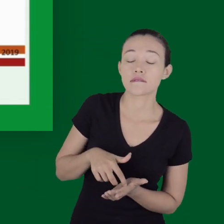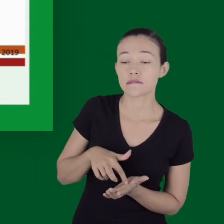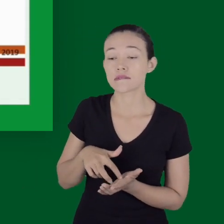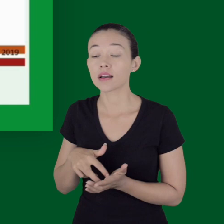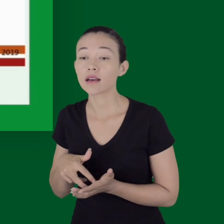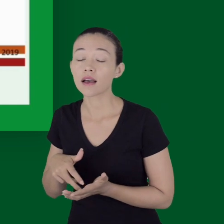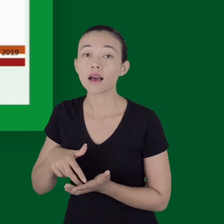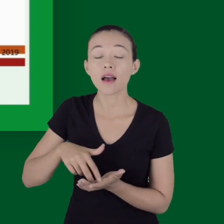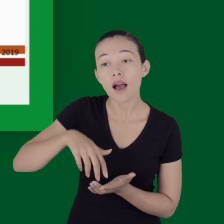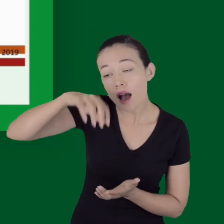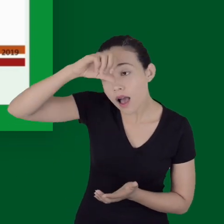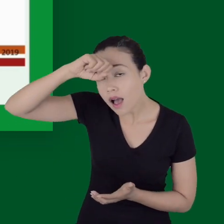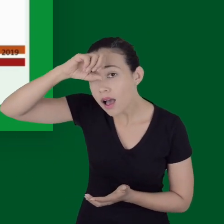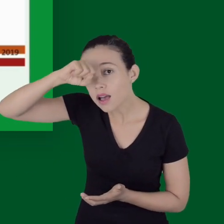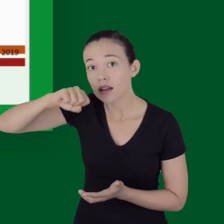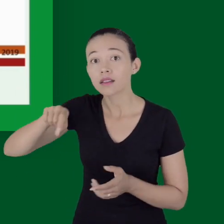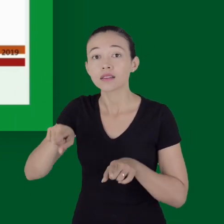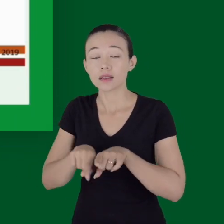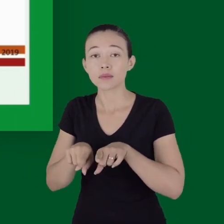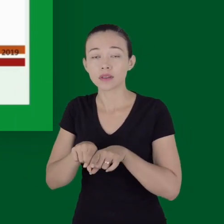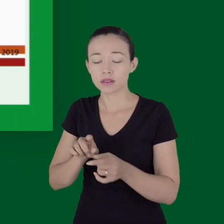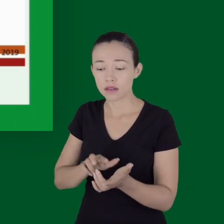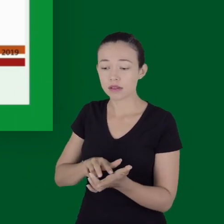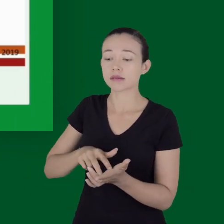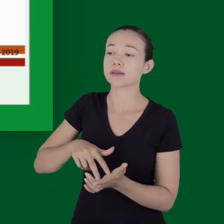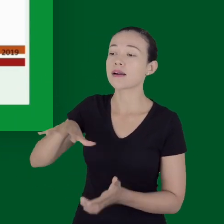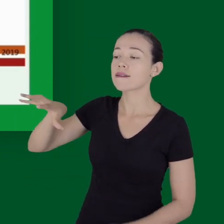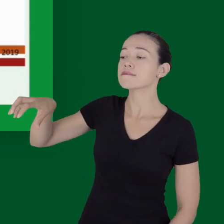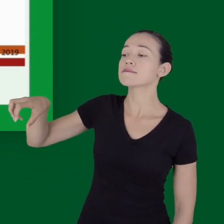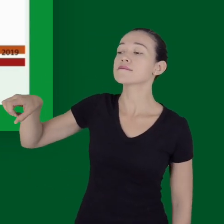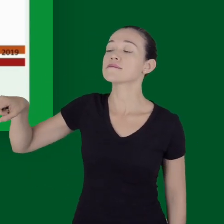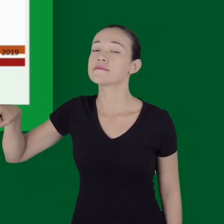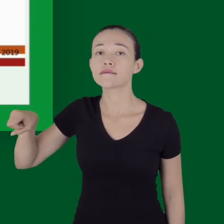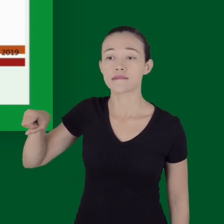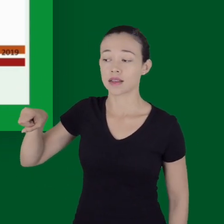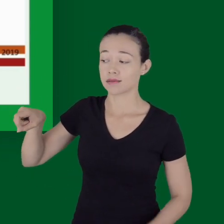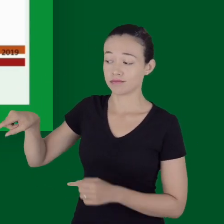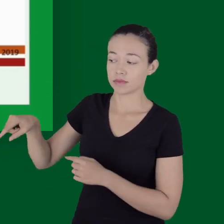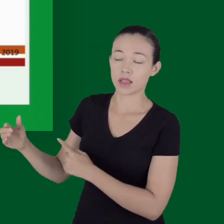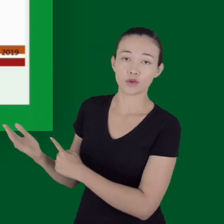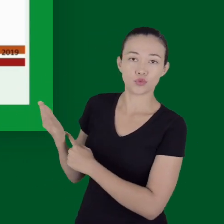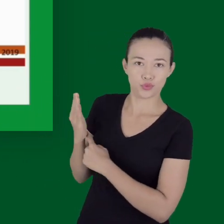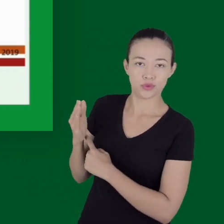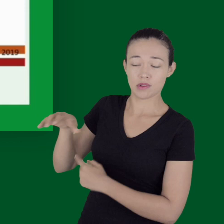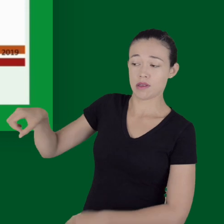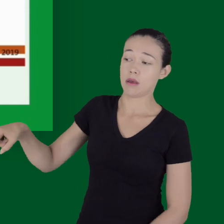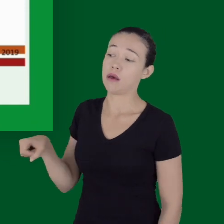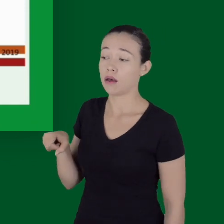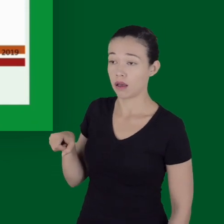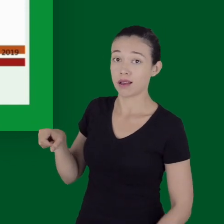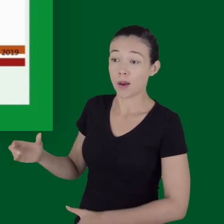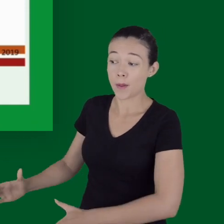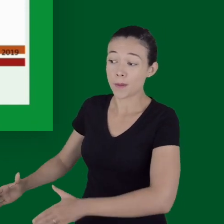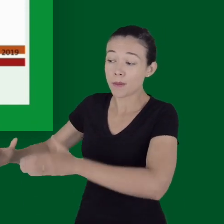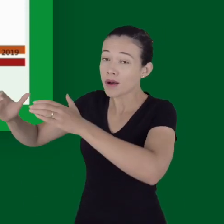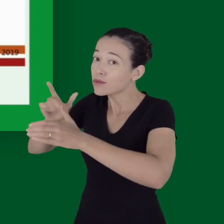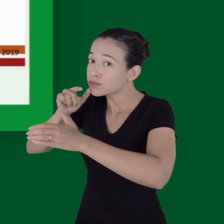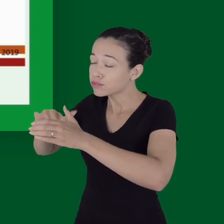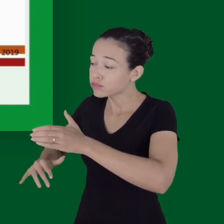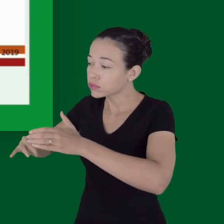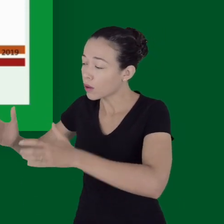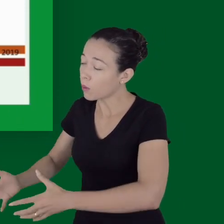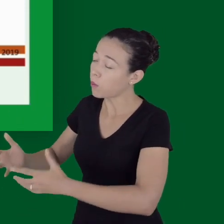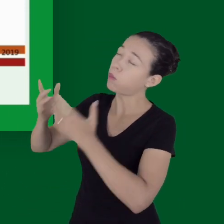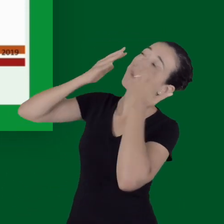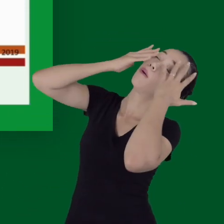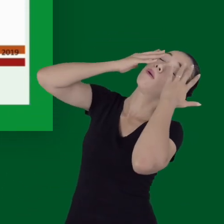estão aprendendo a andar sozinhas, elas necessitam de apoio para se levantar, então elas podem, ao ficar em